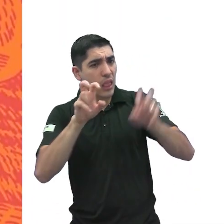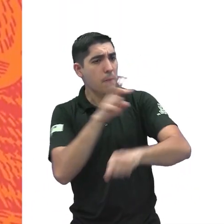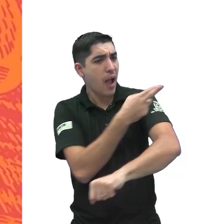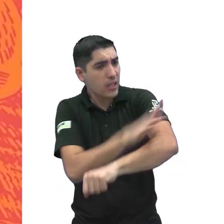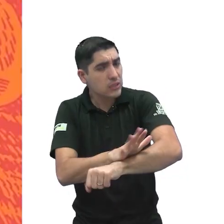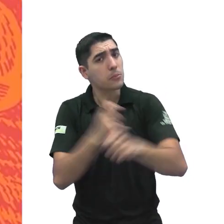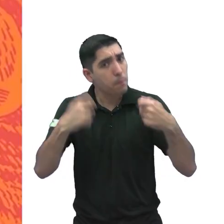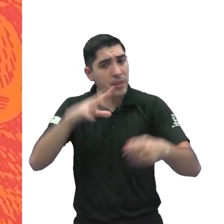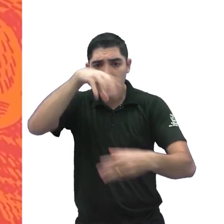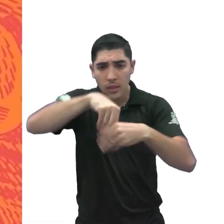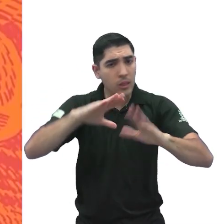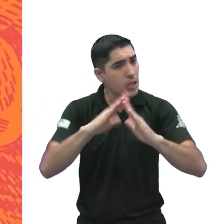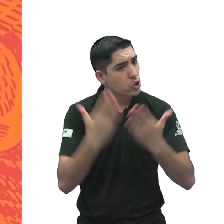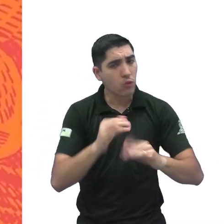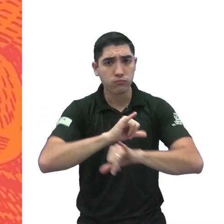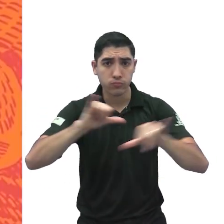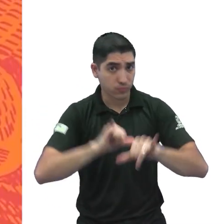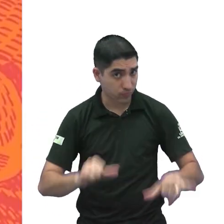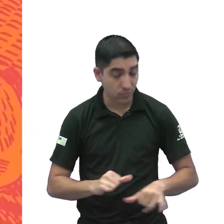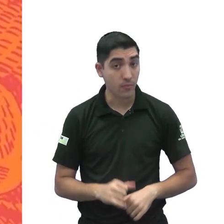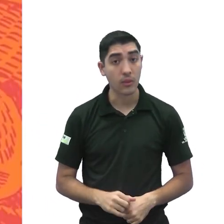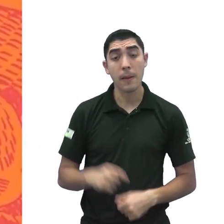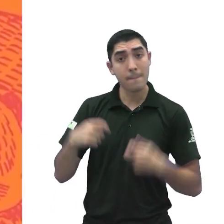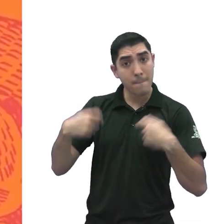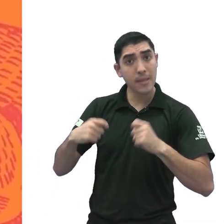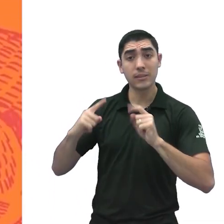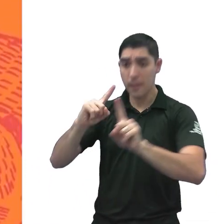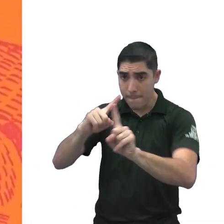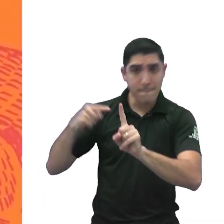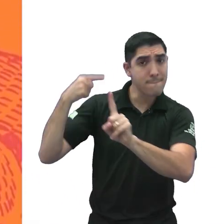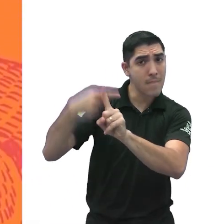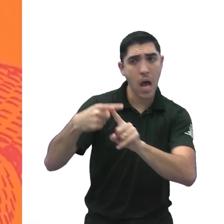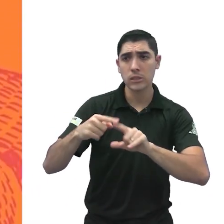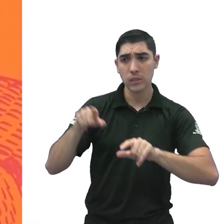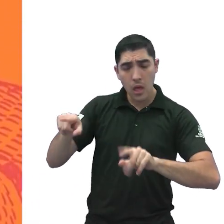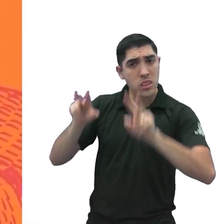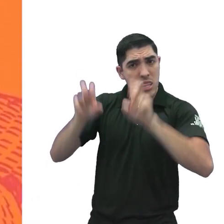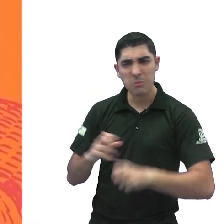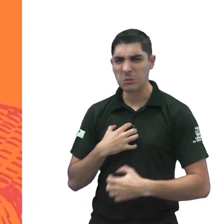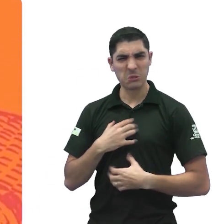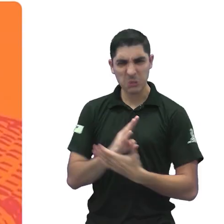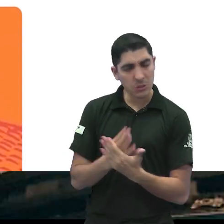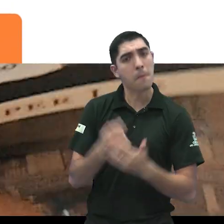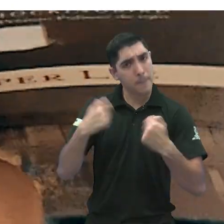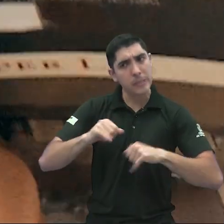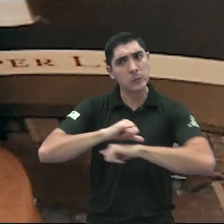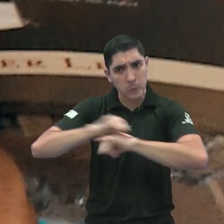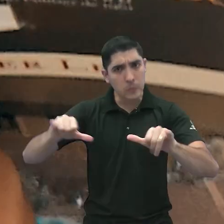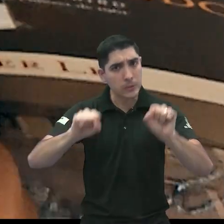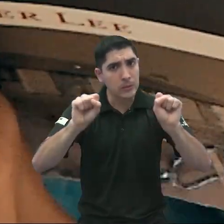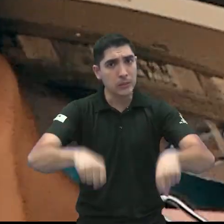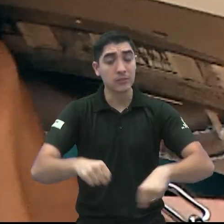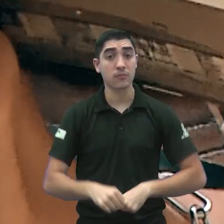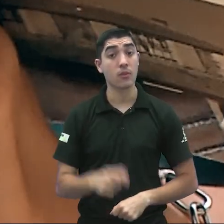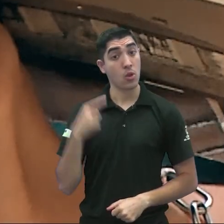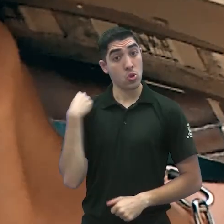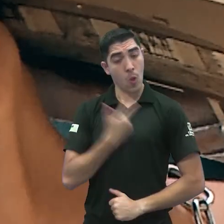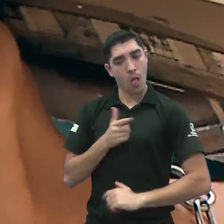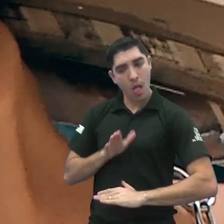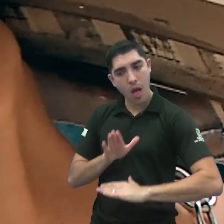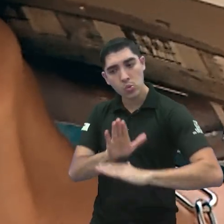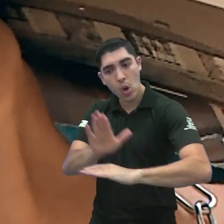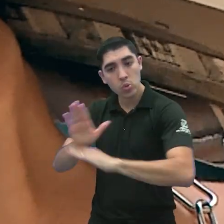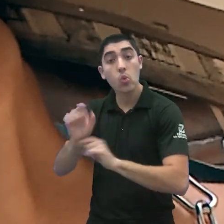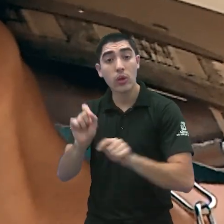escolas. Nós precisamos de mais discussões desconfortáveis, disse um jovem. Nós estamos colaborando